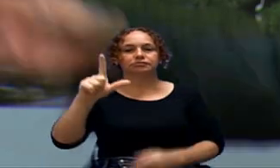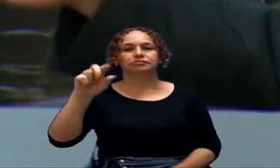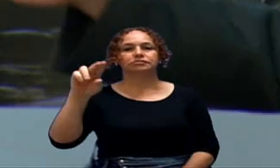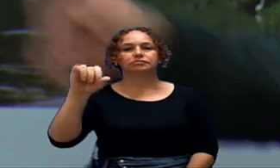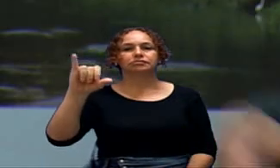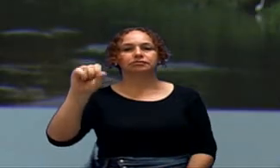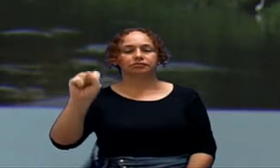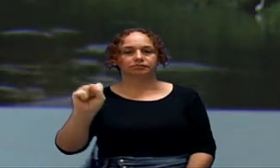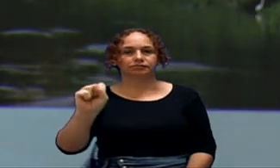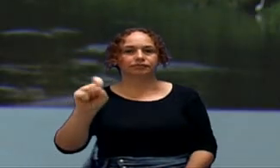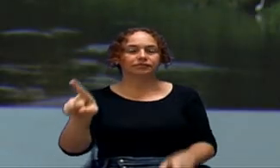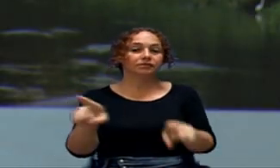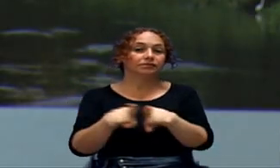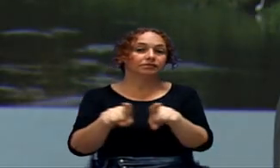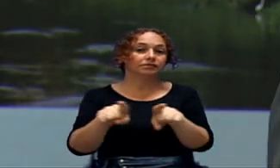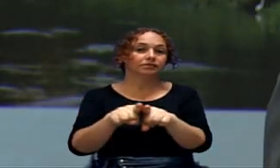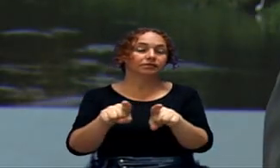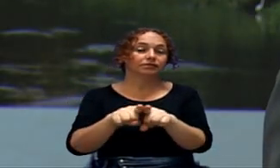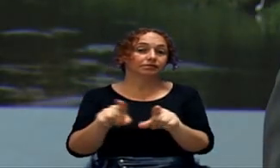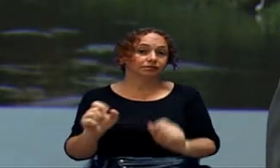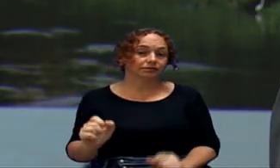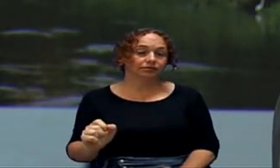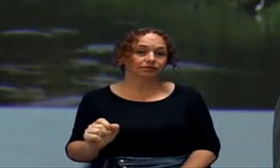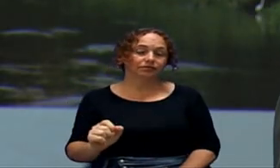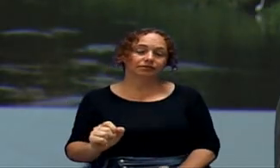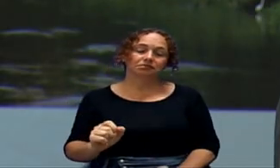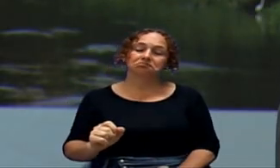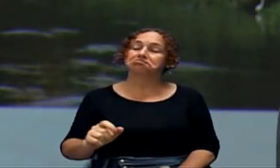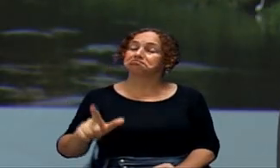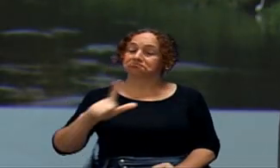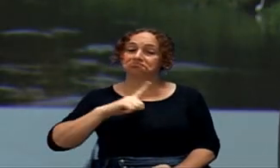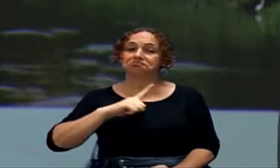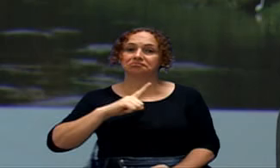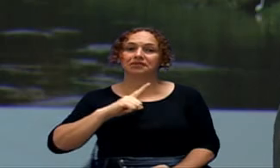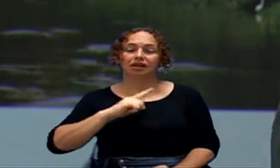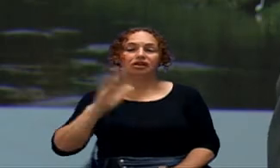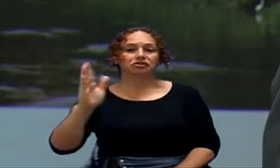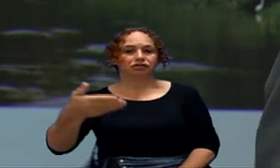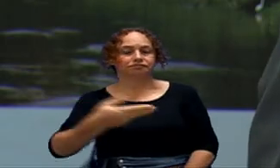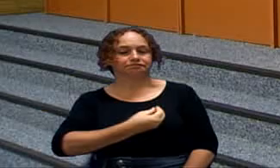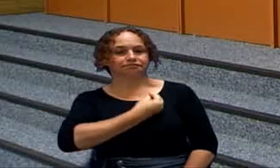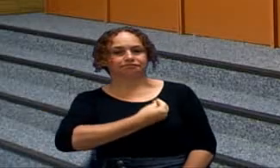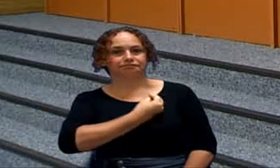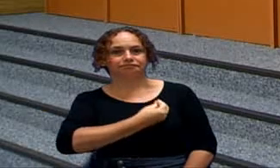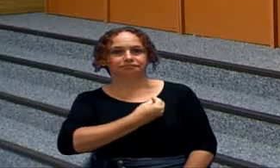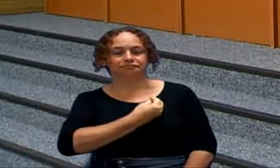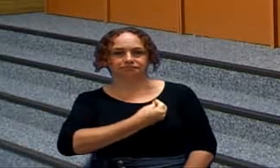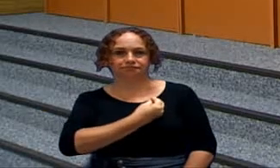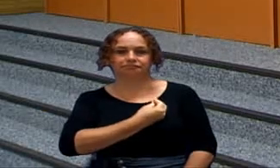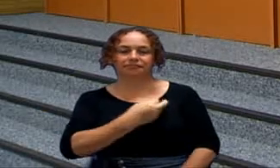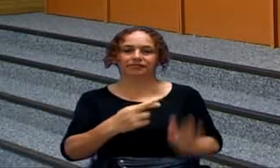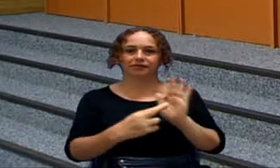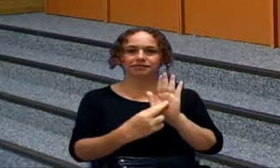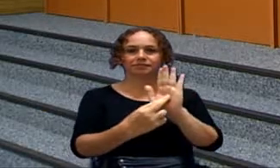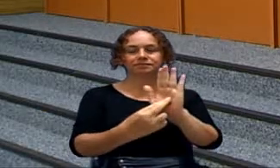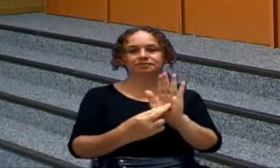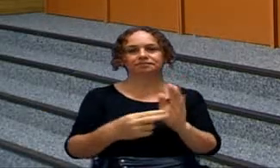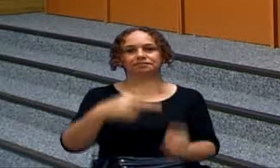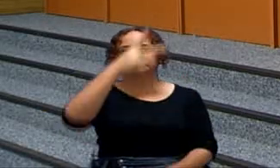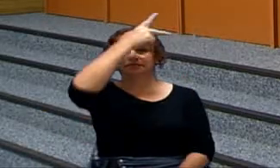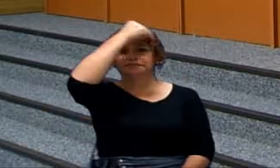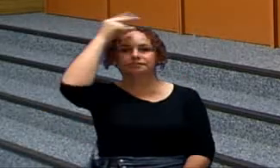Galvão, que ocupará o seu lugar na mesa da presidência, representando o prefeito da